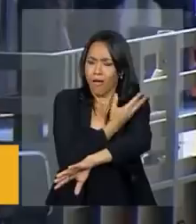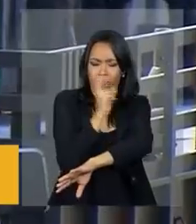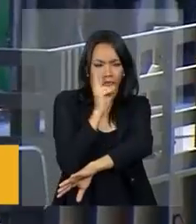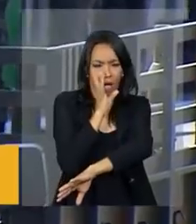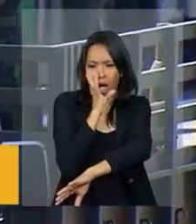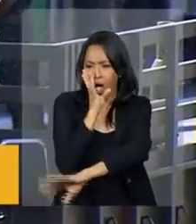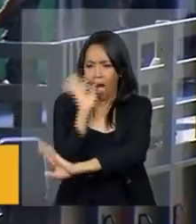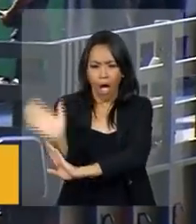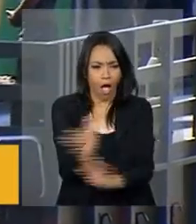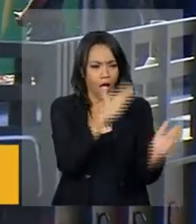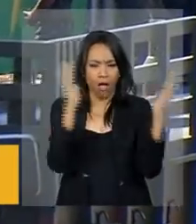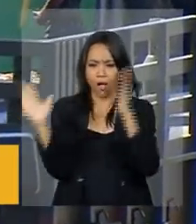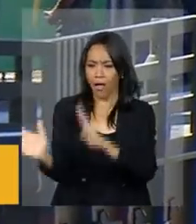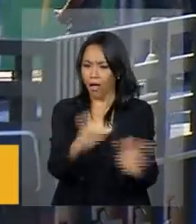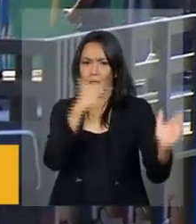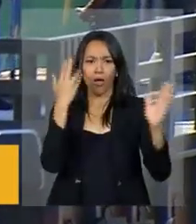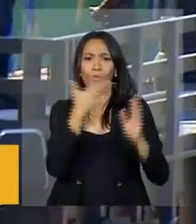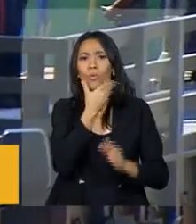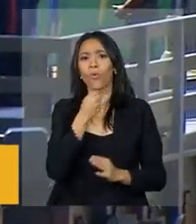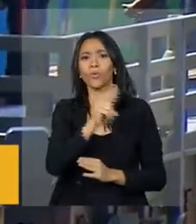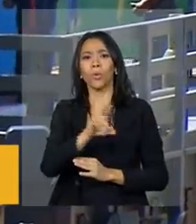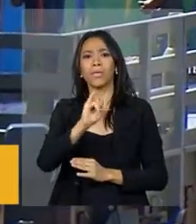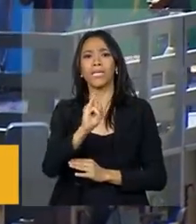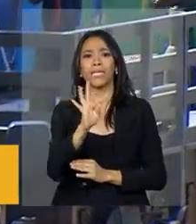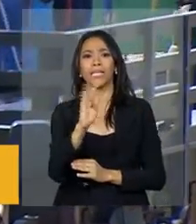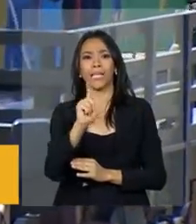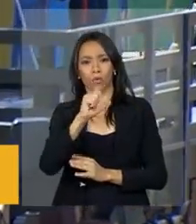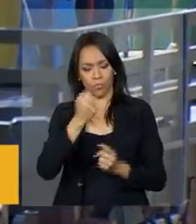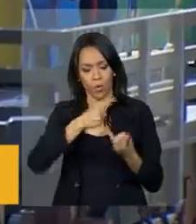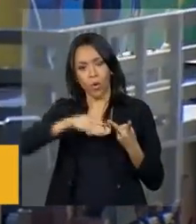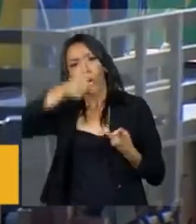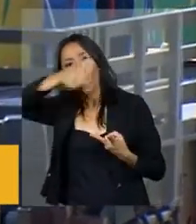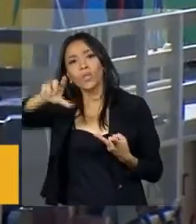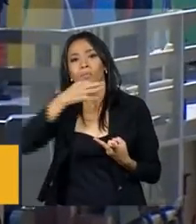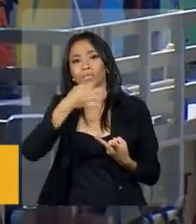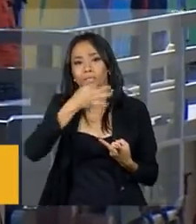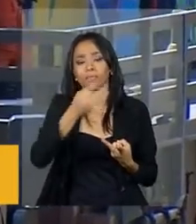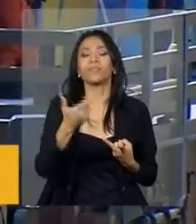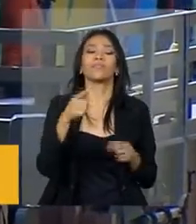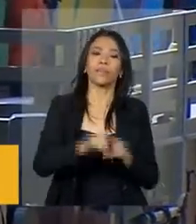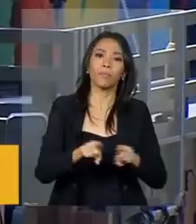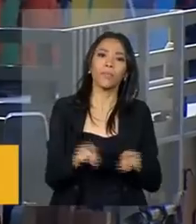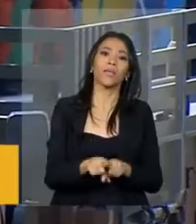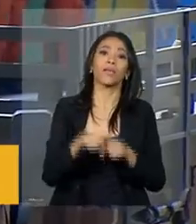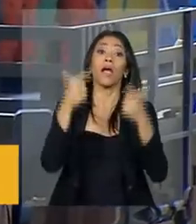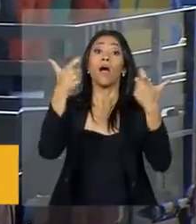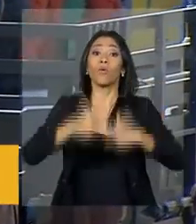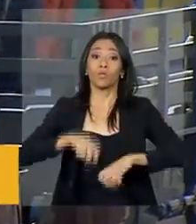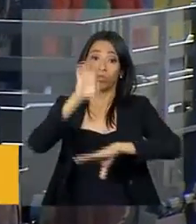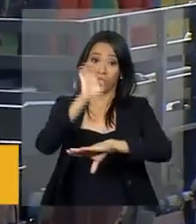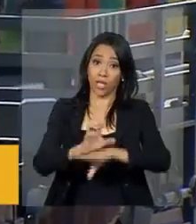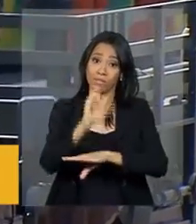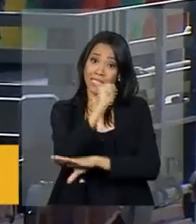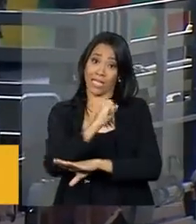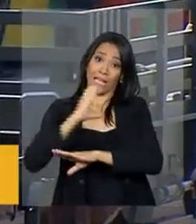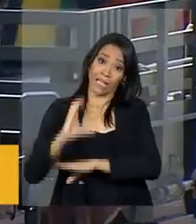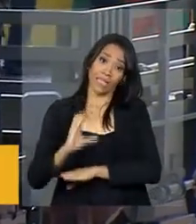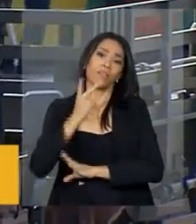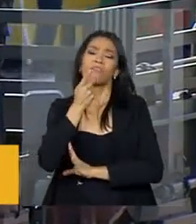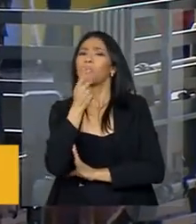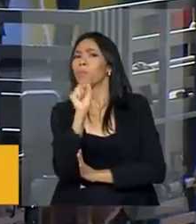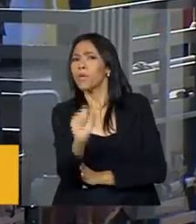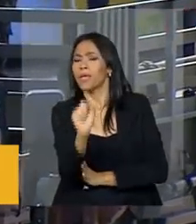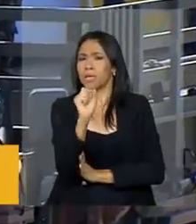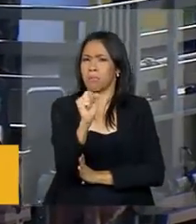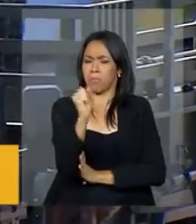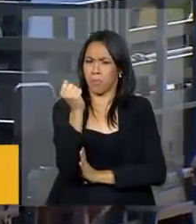desfiles, disse o Ítalo Gomes, de Ilhéus, na Bahia. O Altair Dominone, de Joinville, Santa Catarina, diz que o patriotismo brasileiro